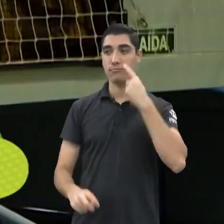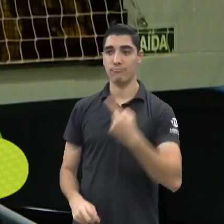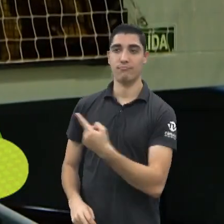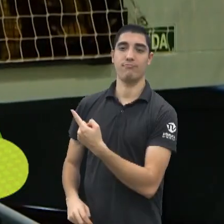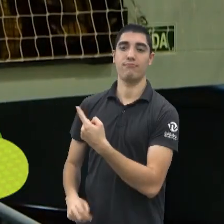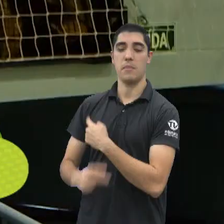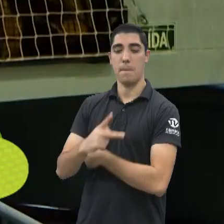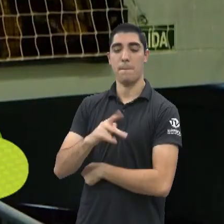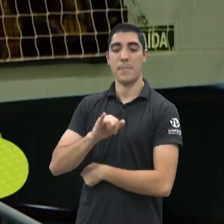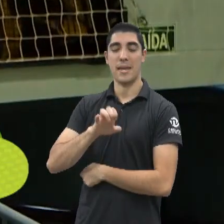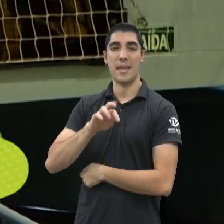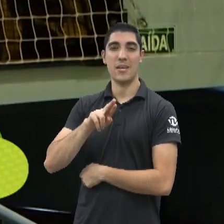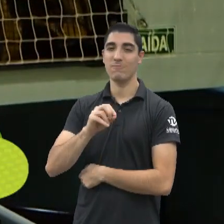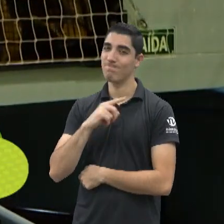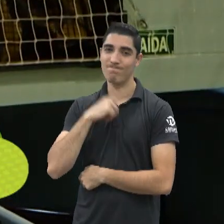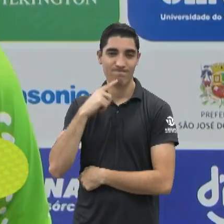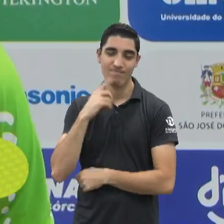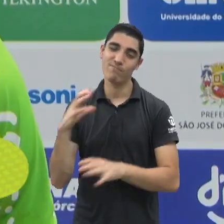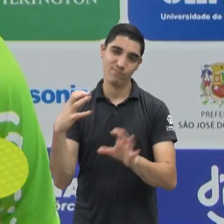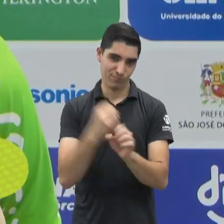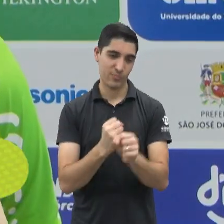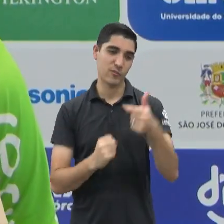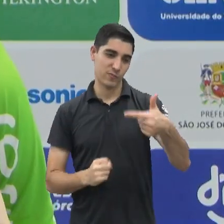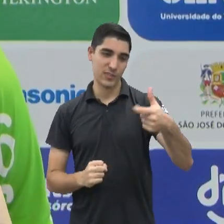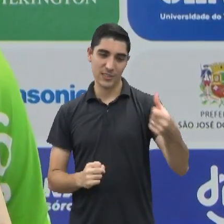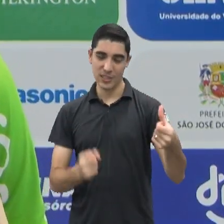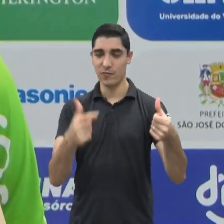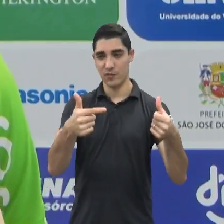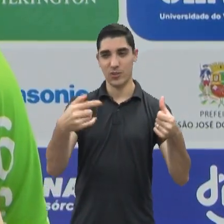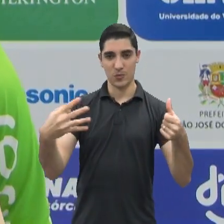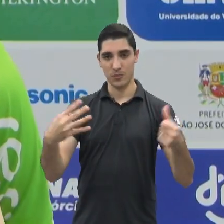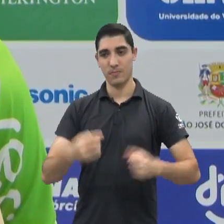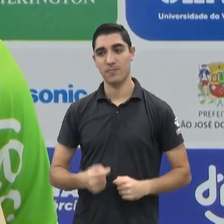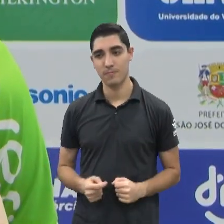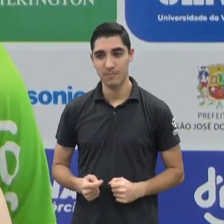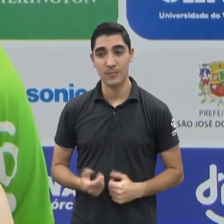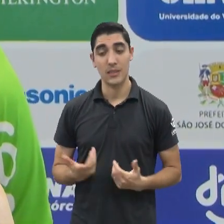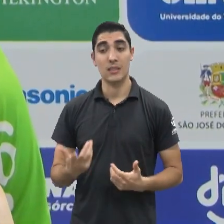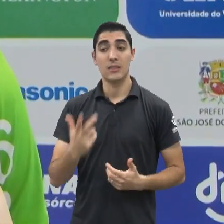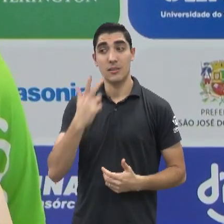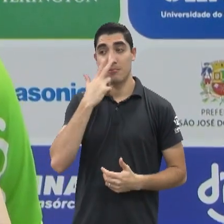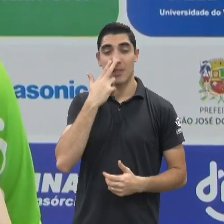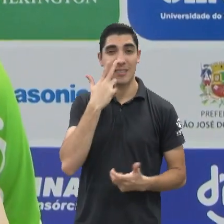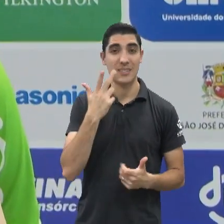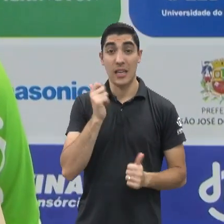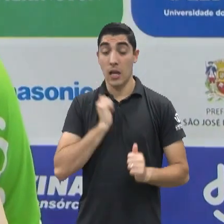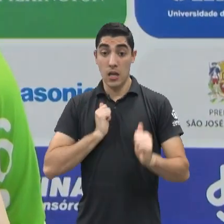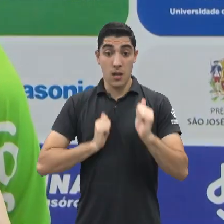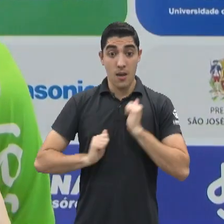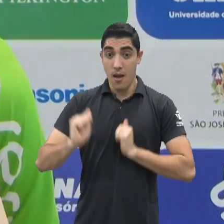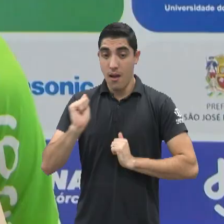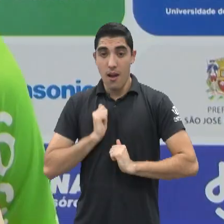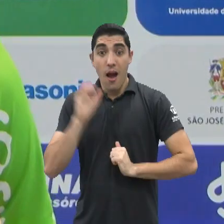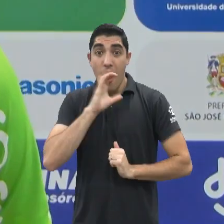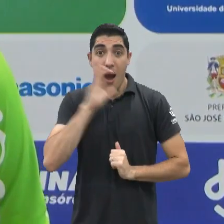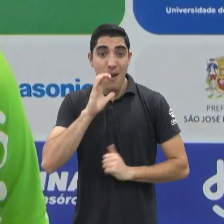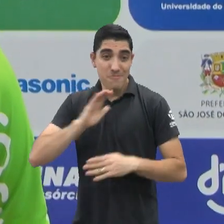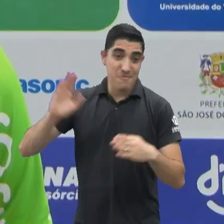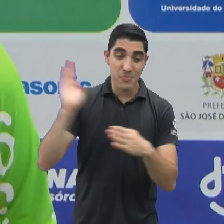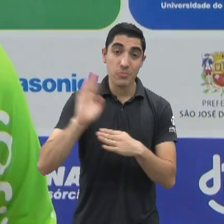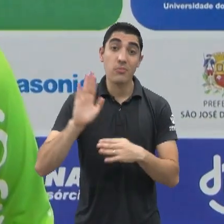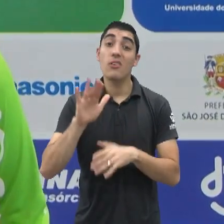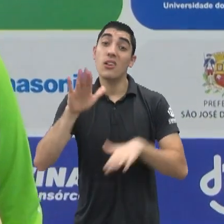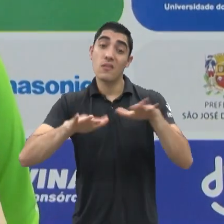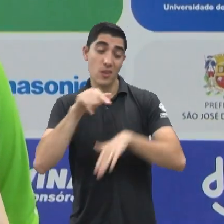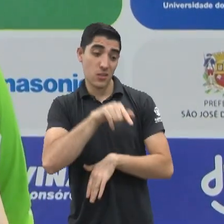Pietro, 26-24. É um pouco de ansiedade, talvez. Às vezes é um momento também, às vezes a outra equipe também tem o mérito